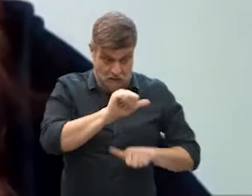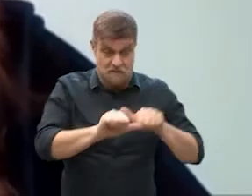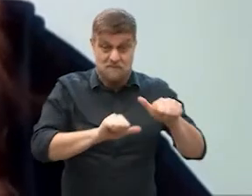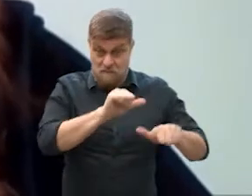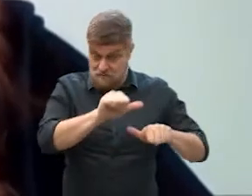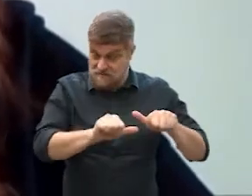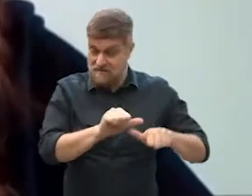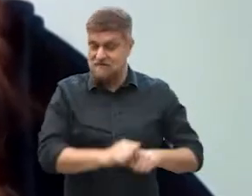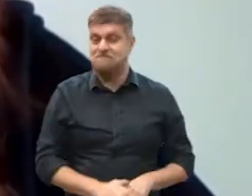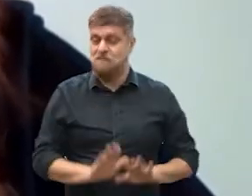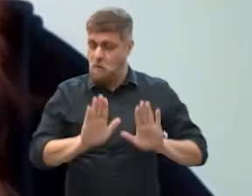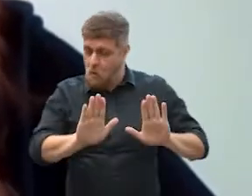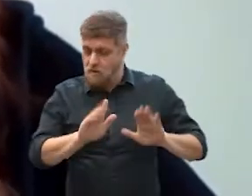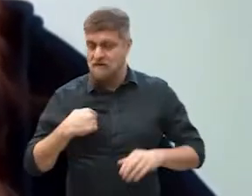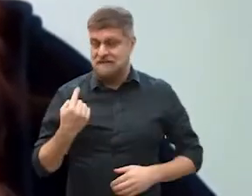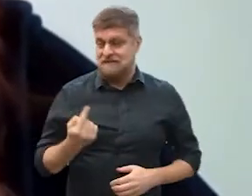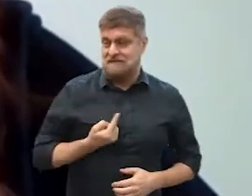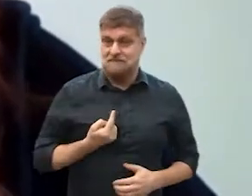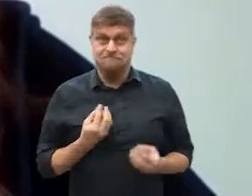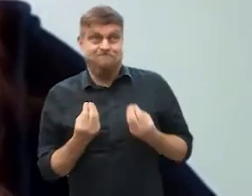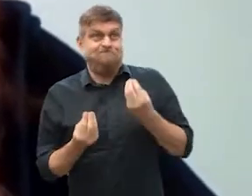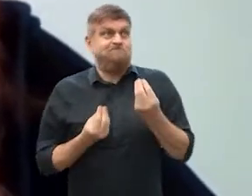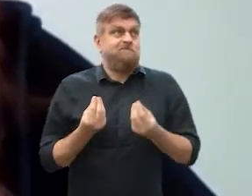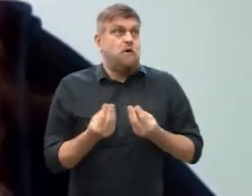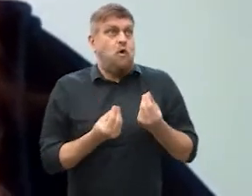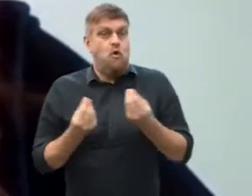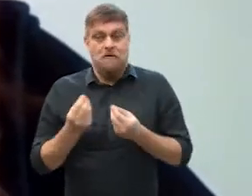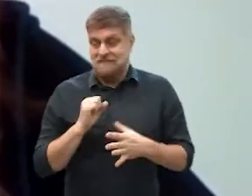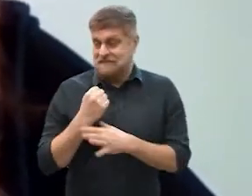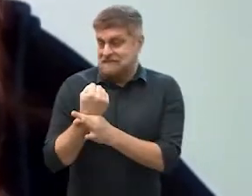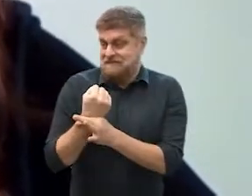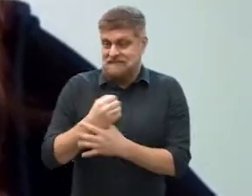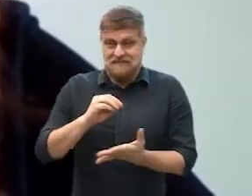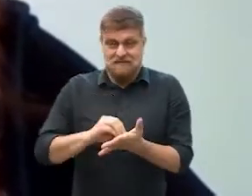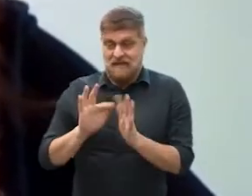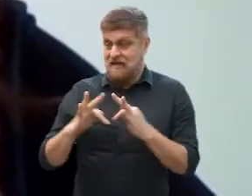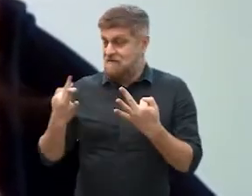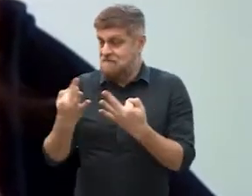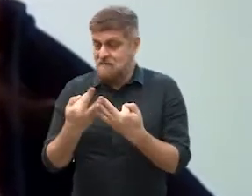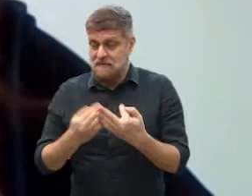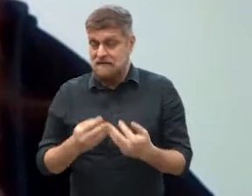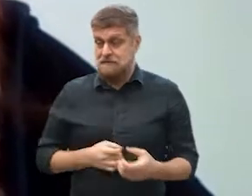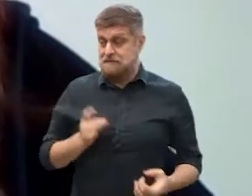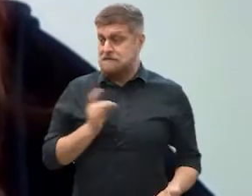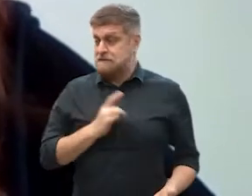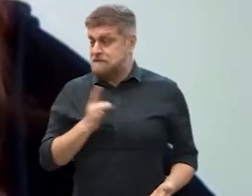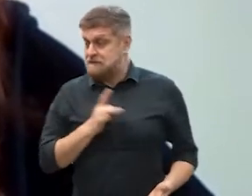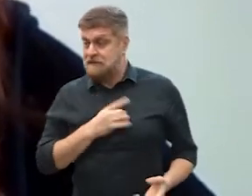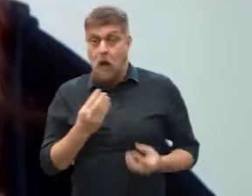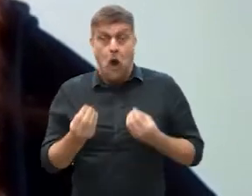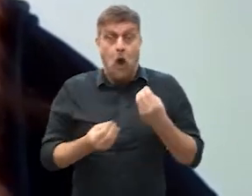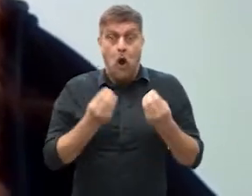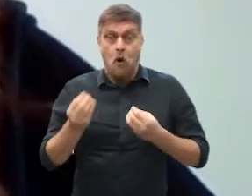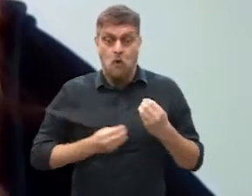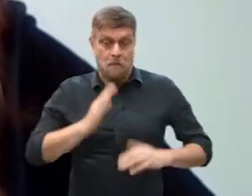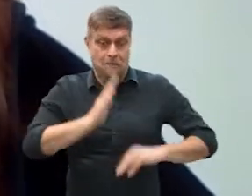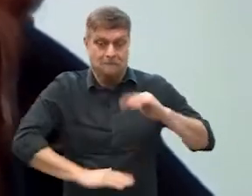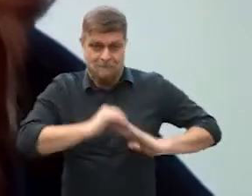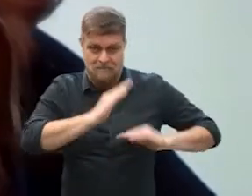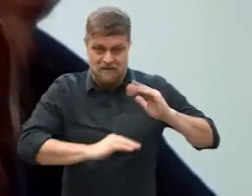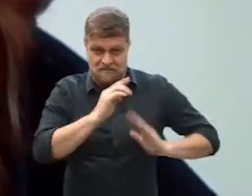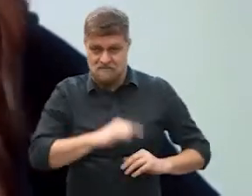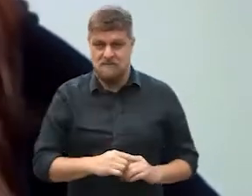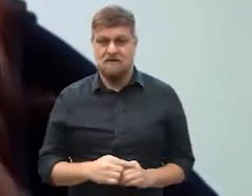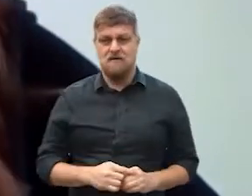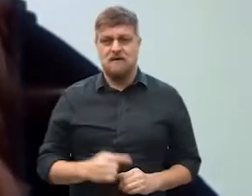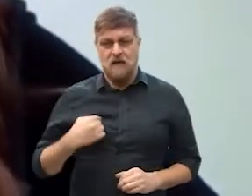mudanças. E aí, a gente está nesse momento de indecisão e de insegurança, né? Então, famílias também estão inseguras, escolas também estão inseguras de como fazer. Mas a gente